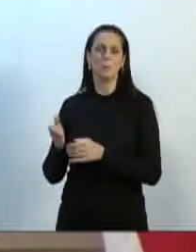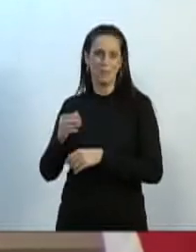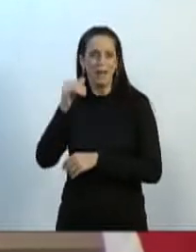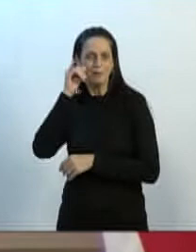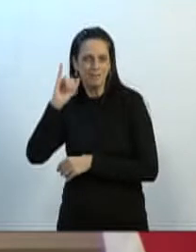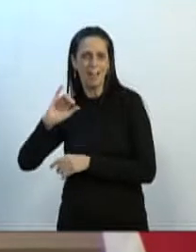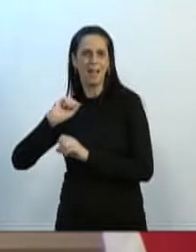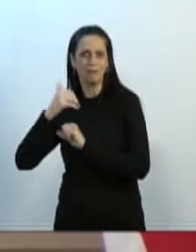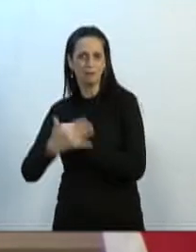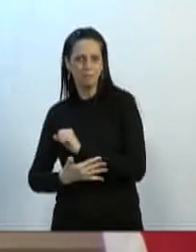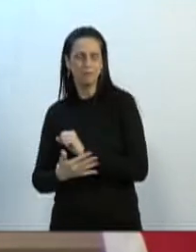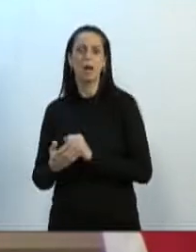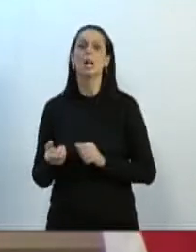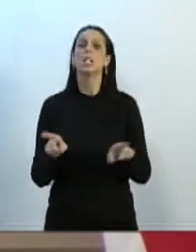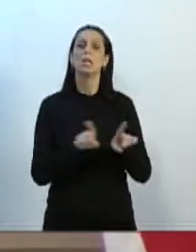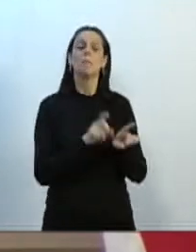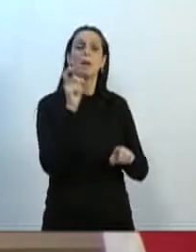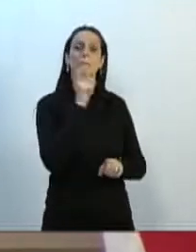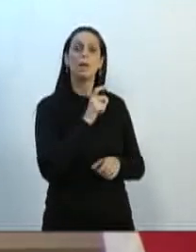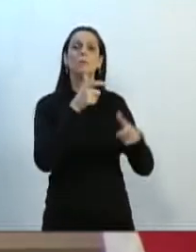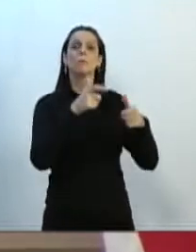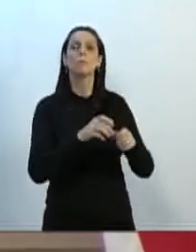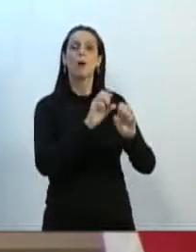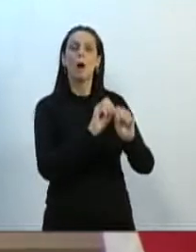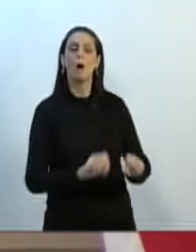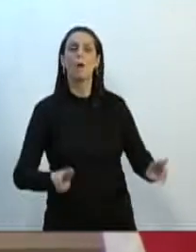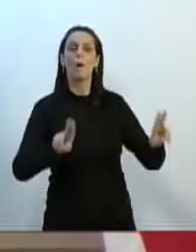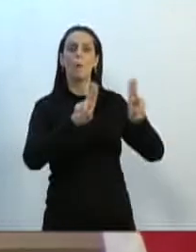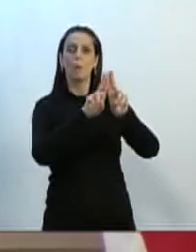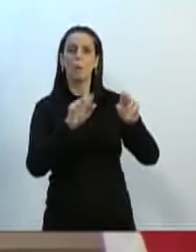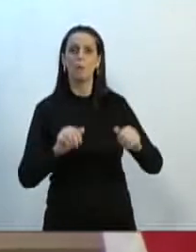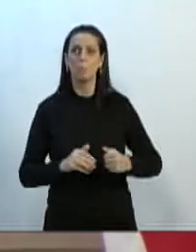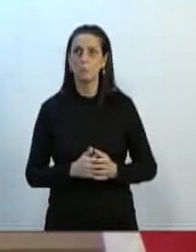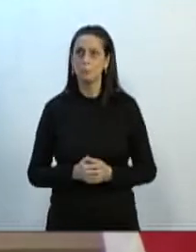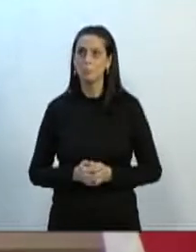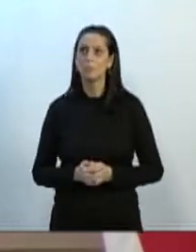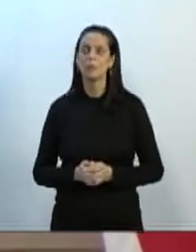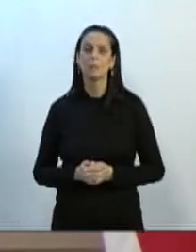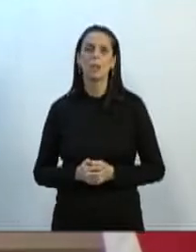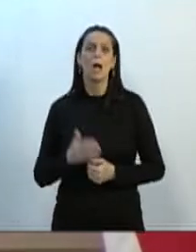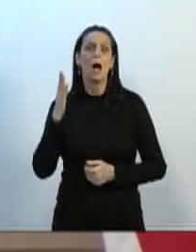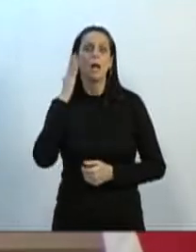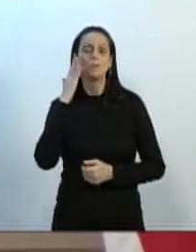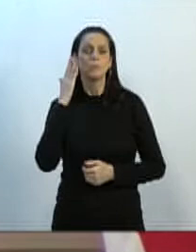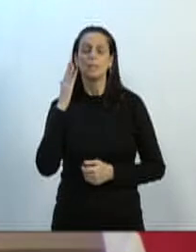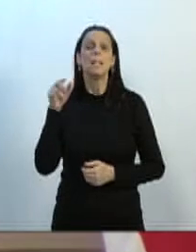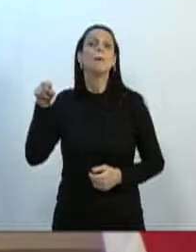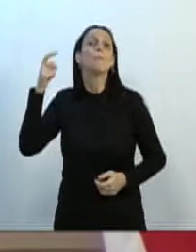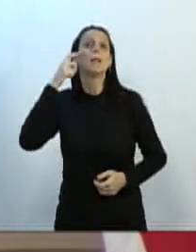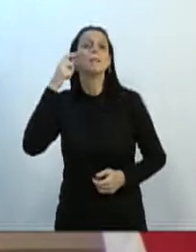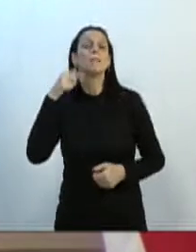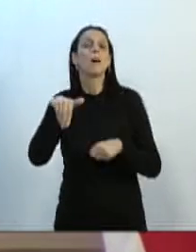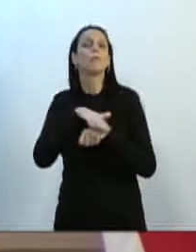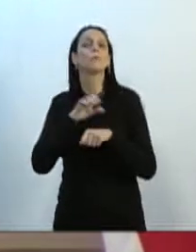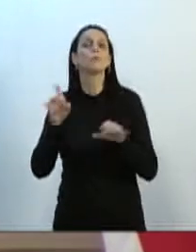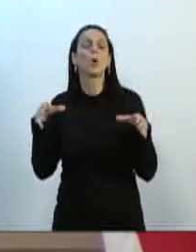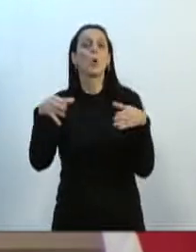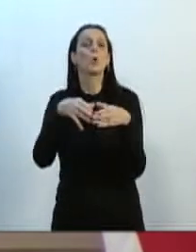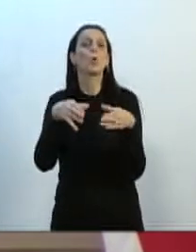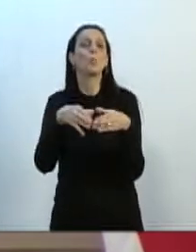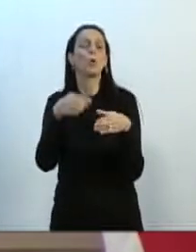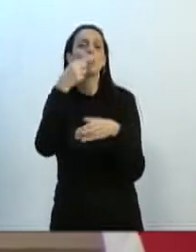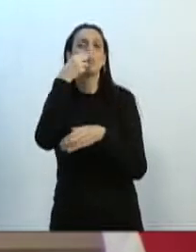mente na ONU, achando que está falando com o seu cercadinho. E